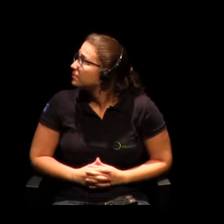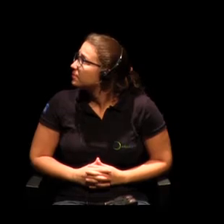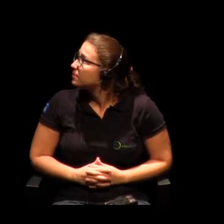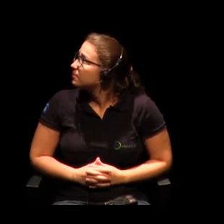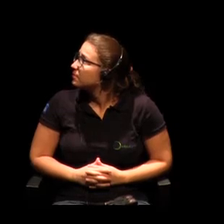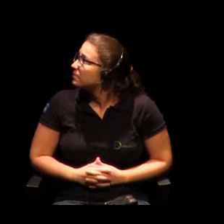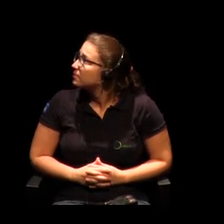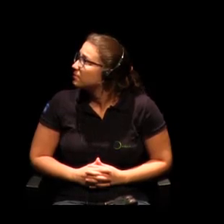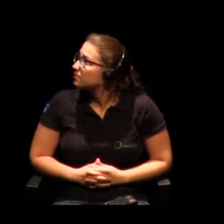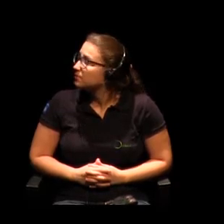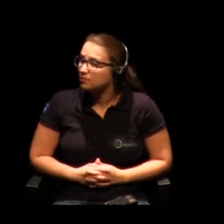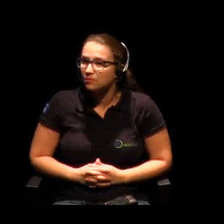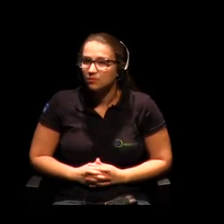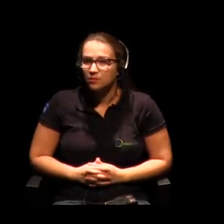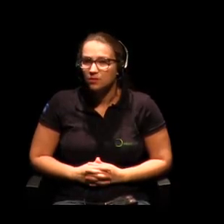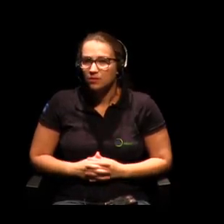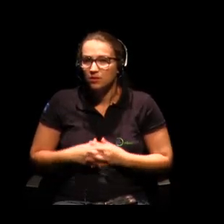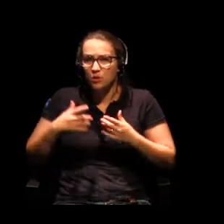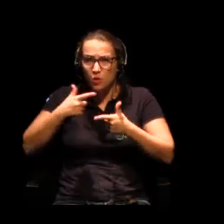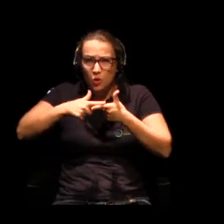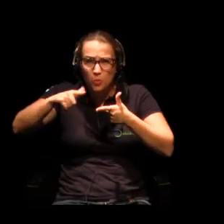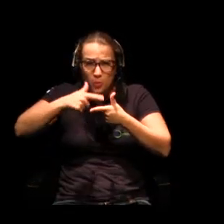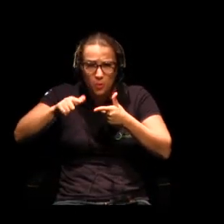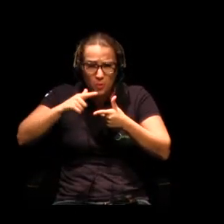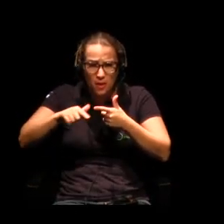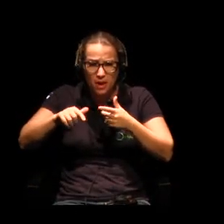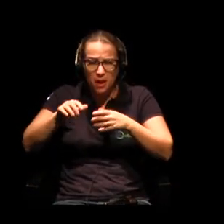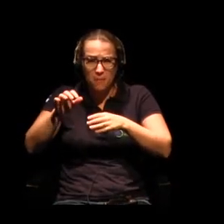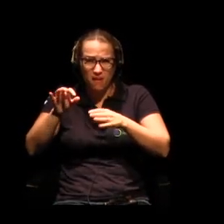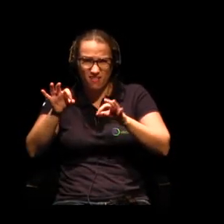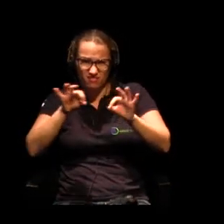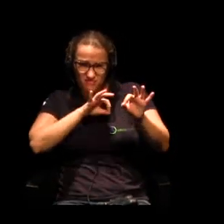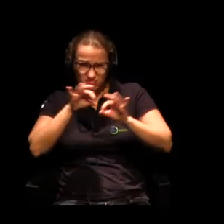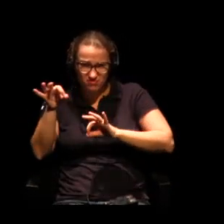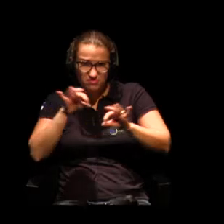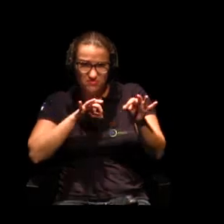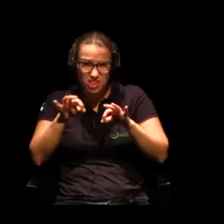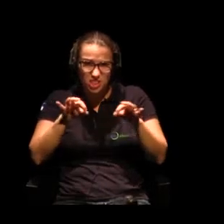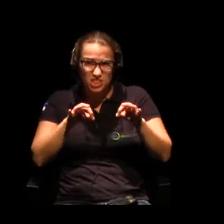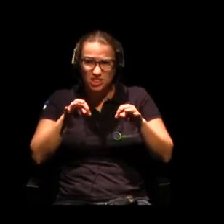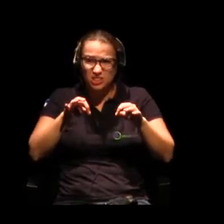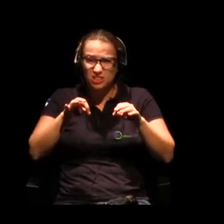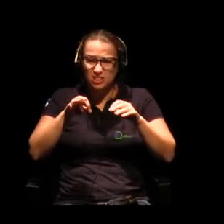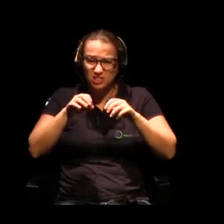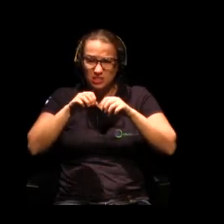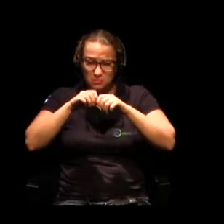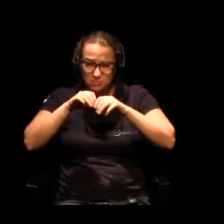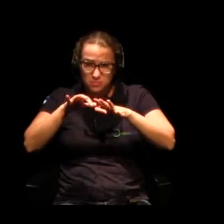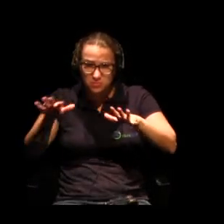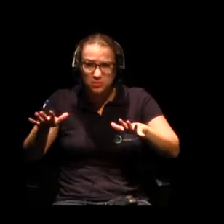There you go. The problem is, though, o problema é que a infraestrutura não está